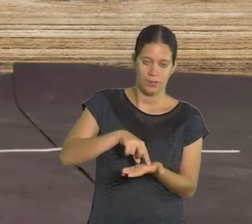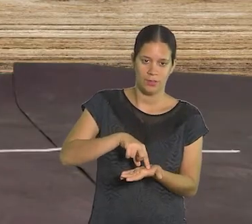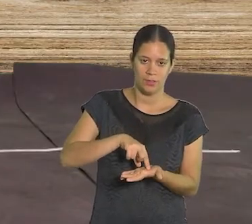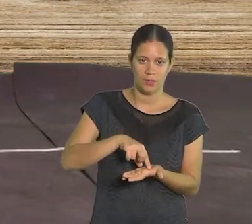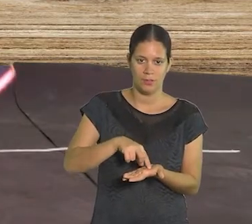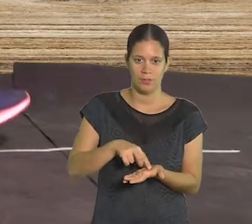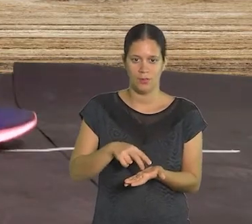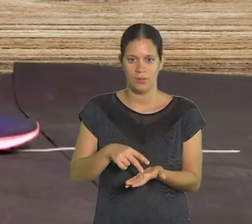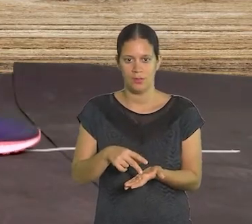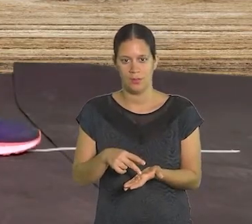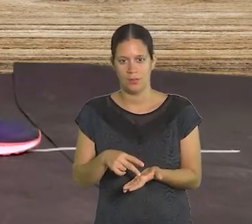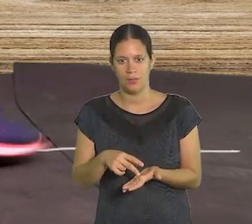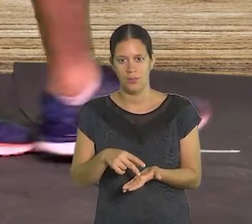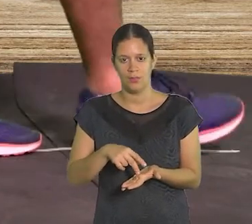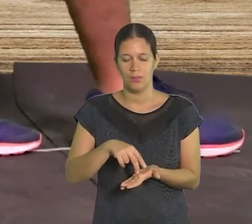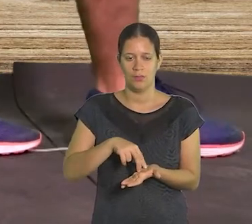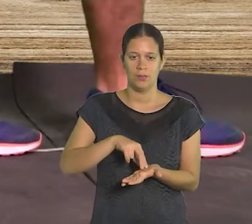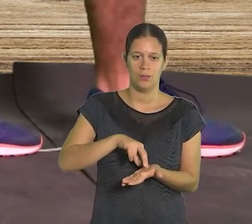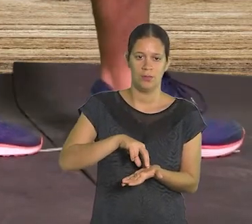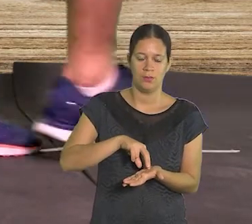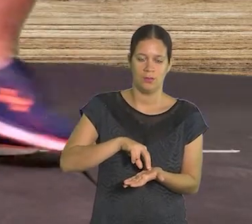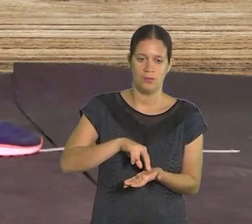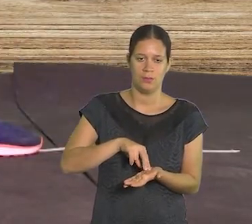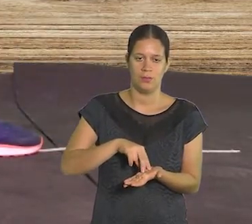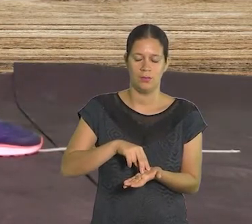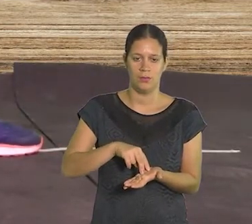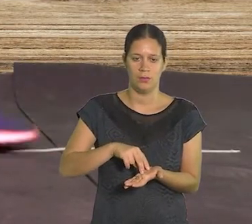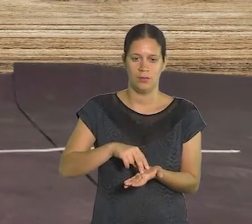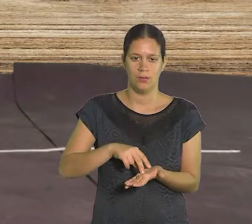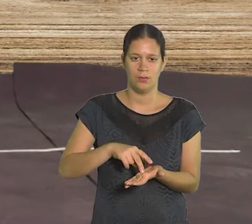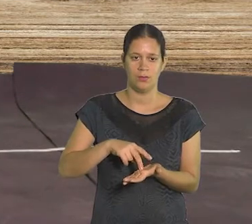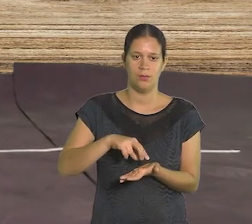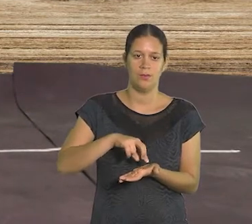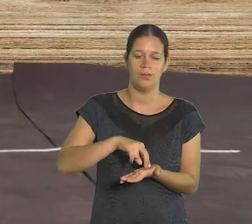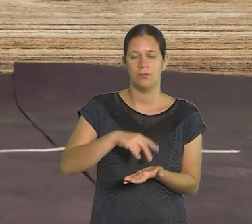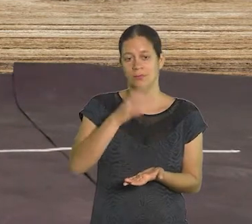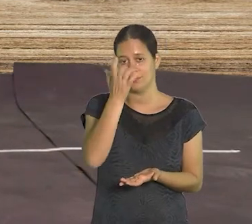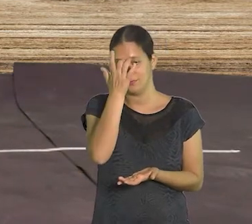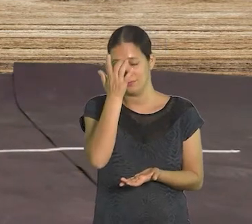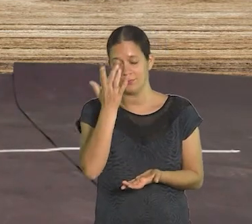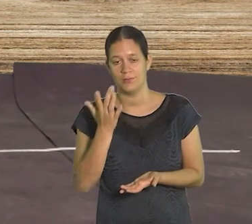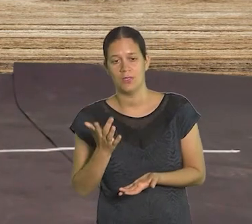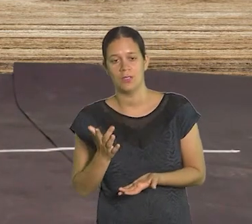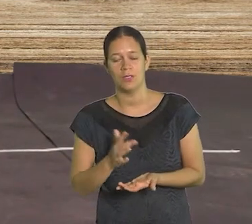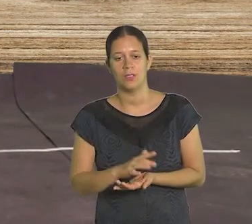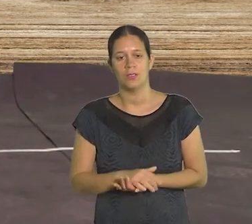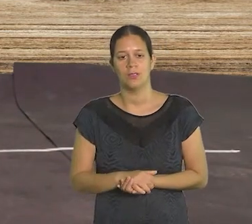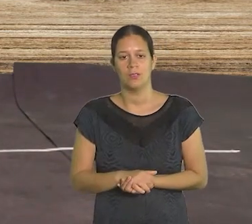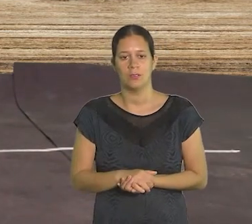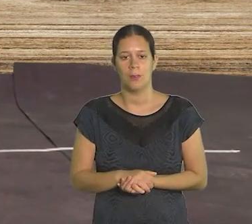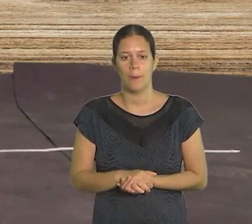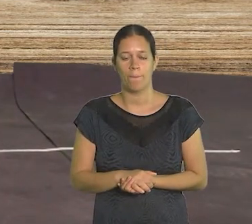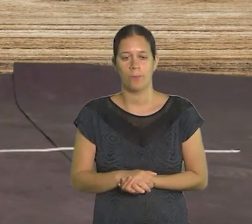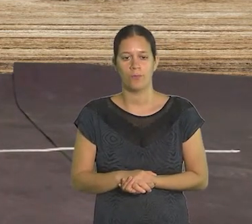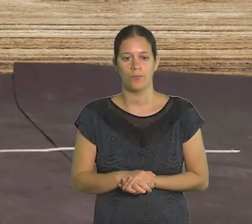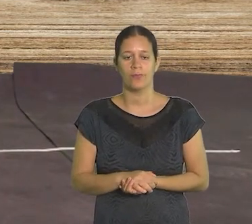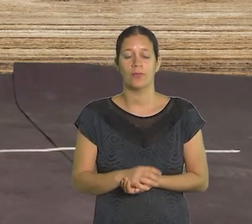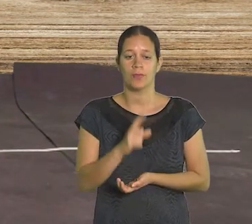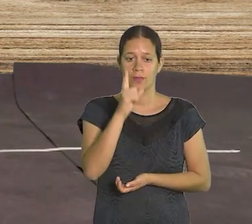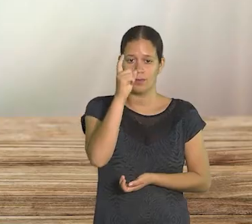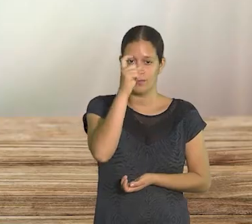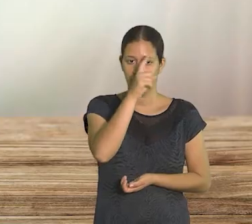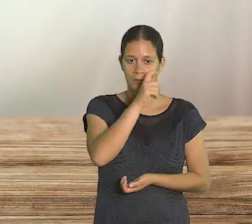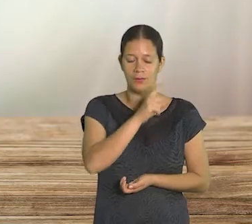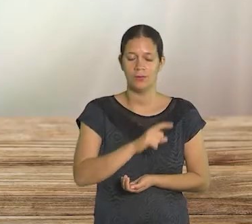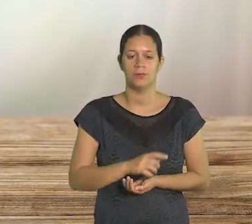você vai para frente com o joelho um pouco flexionado, vai para trás. Tá muito fácil, professor. Então, para